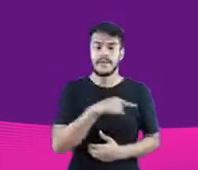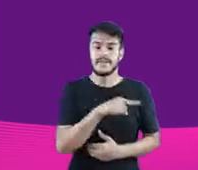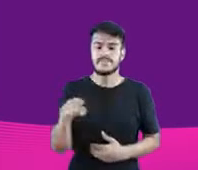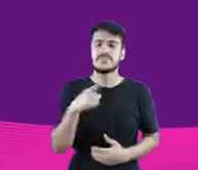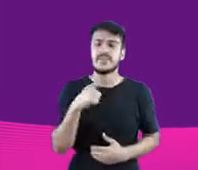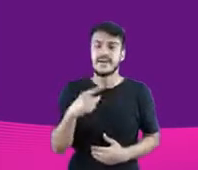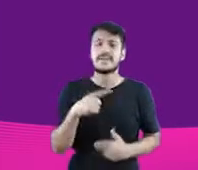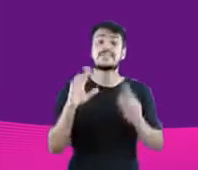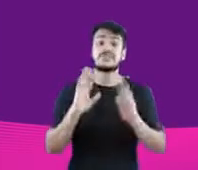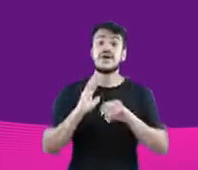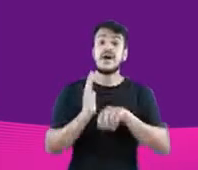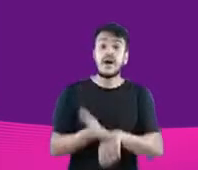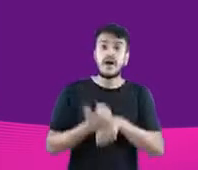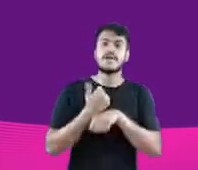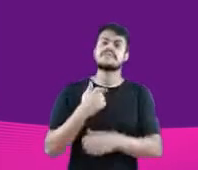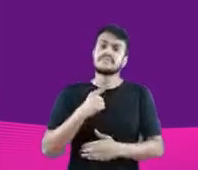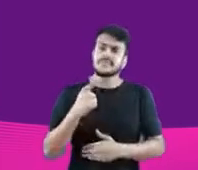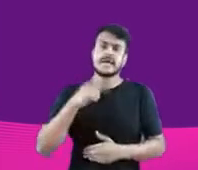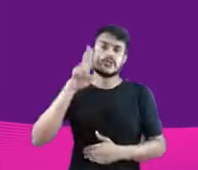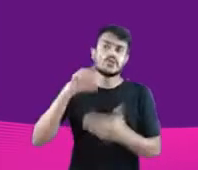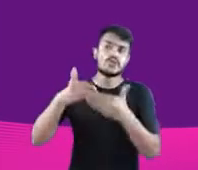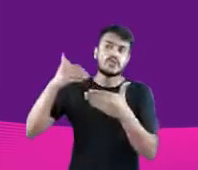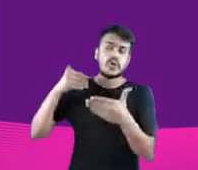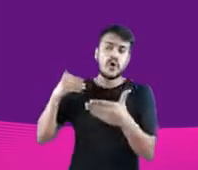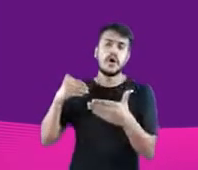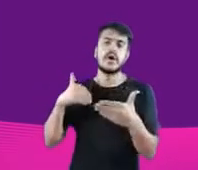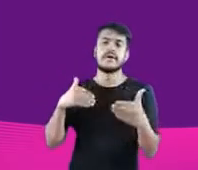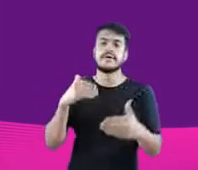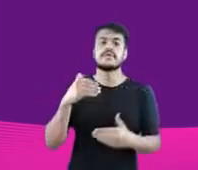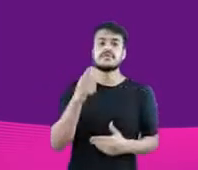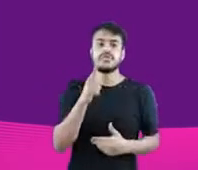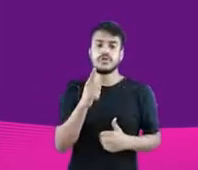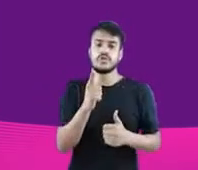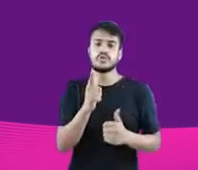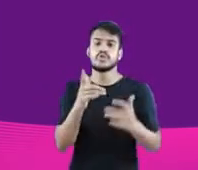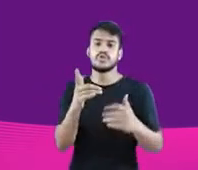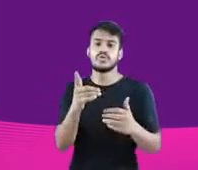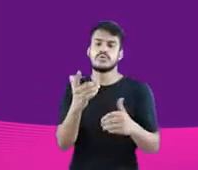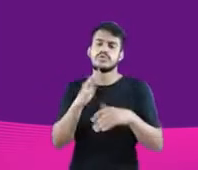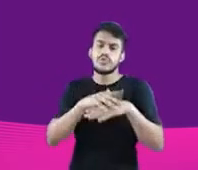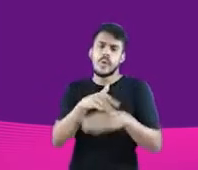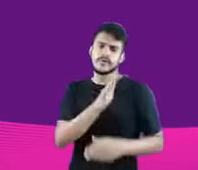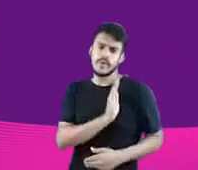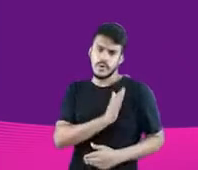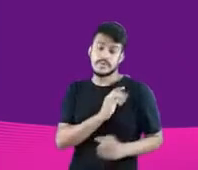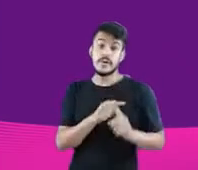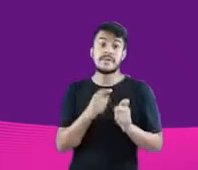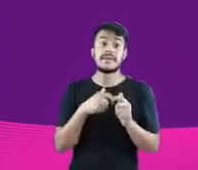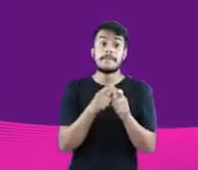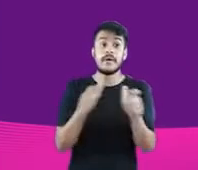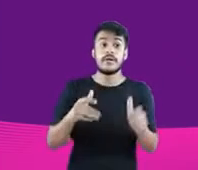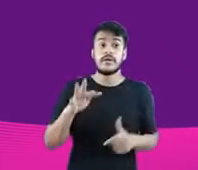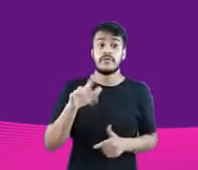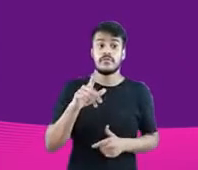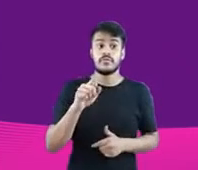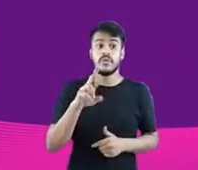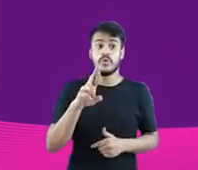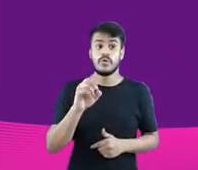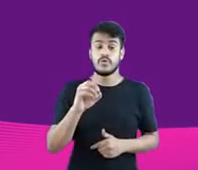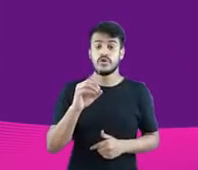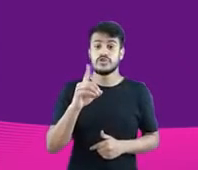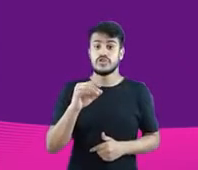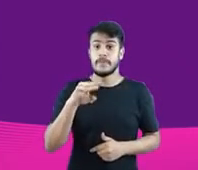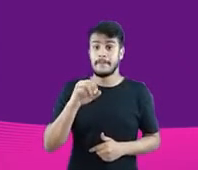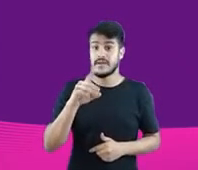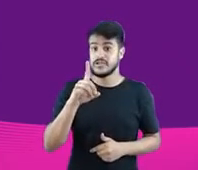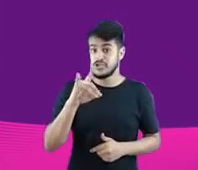prévia de doença coronariana, mas ela acontece mais com as fluoropirimidinas, né? E a gente usa